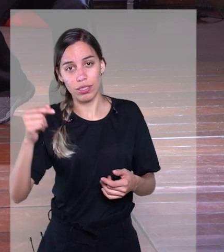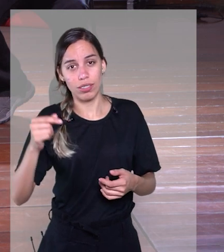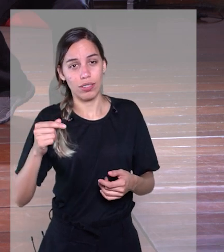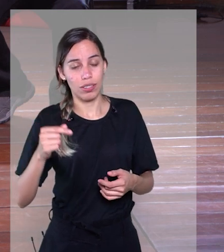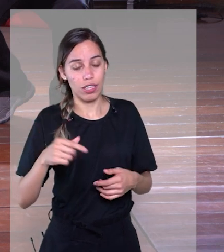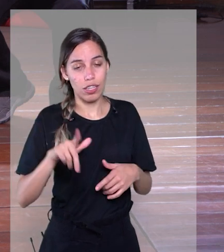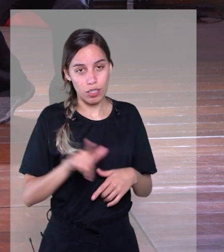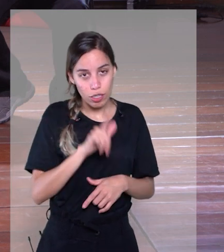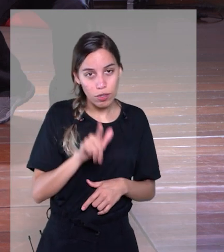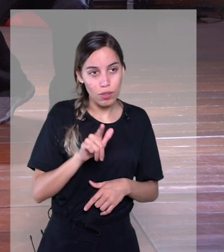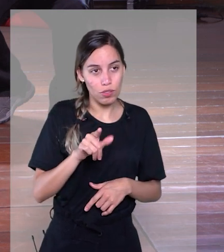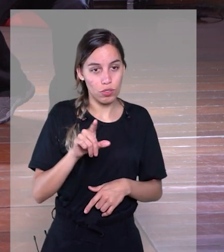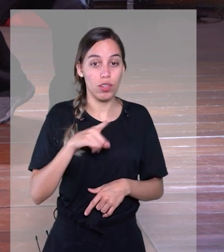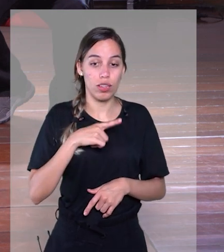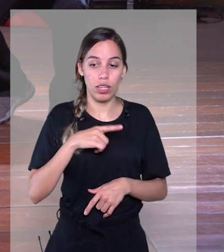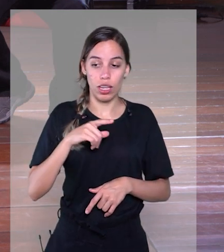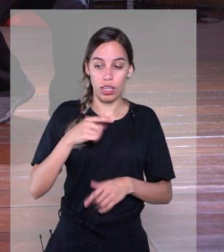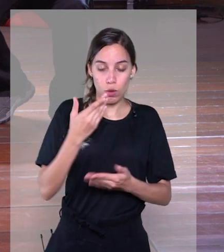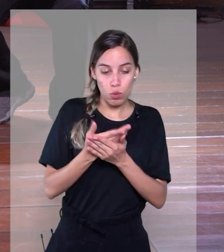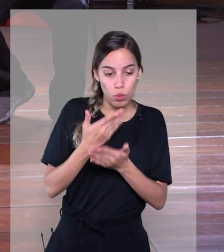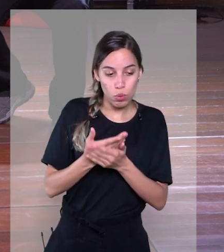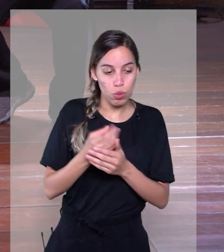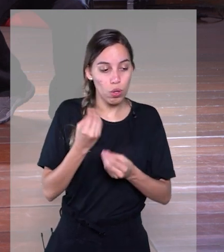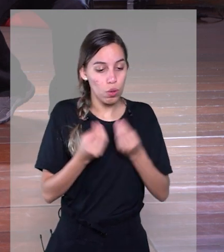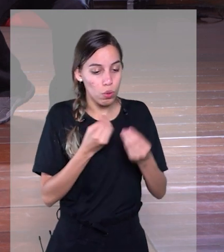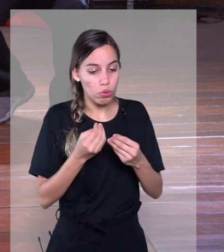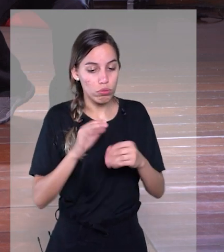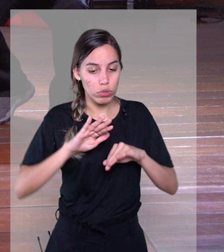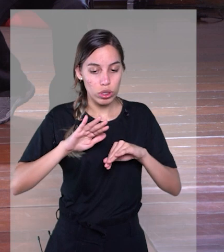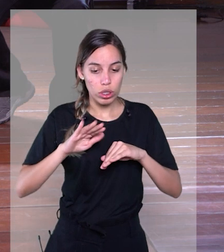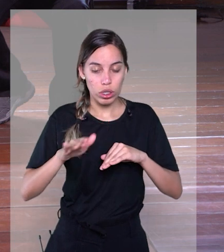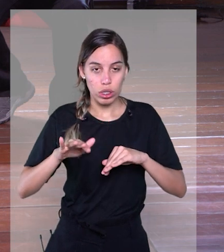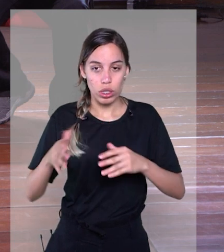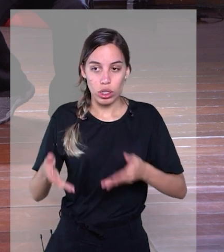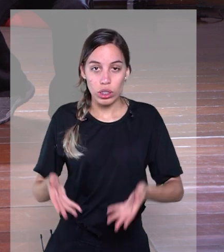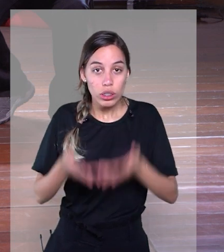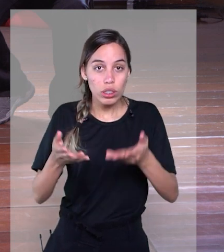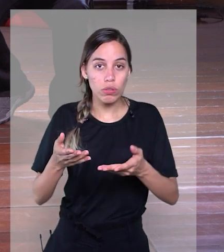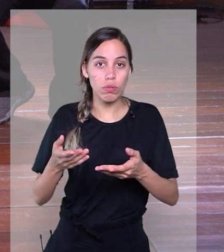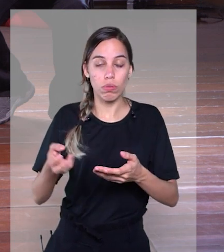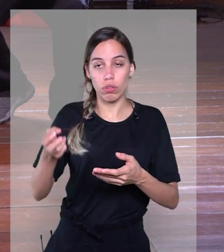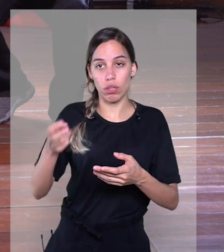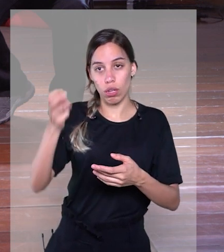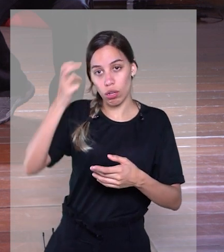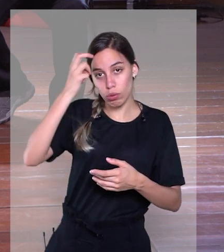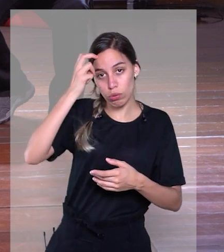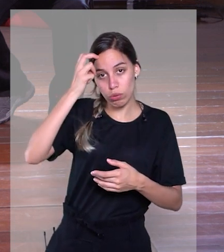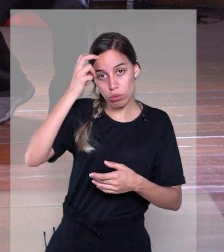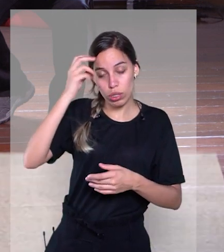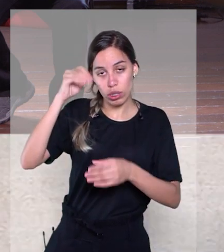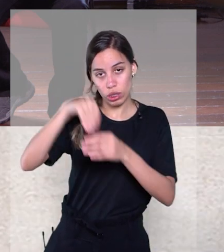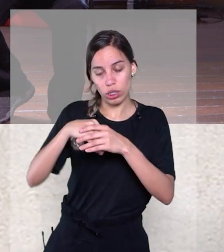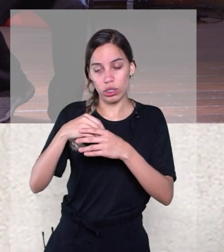também, estudam a possibilidade de estimular o turismo cultural, a produção cultural, a indústria da